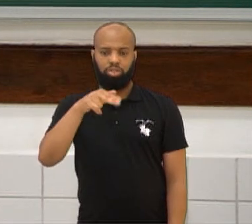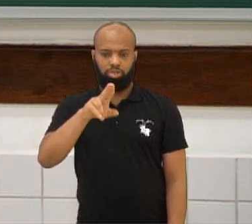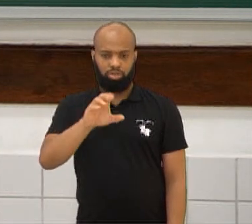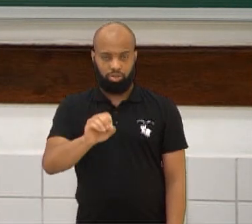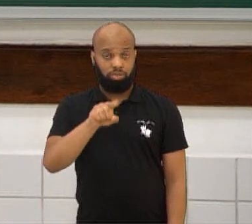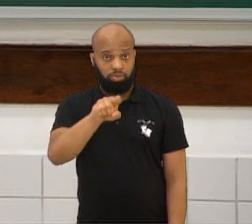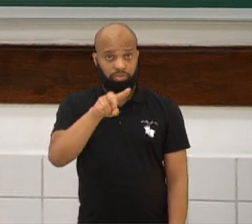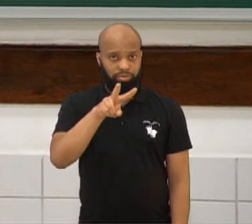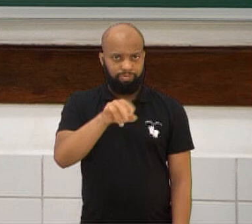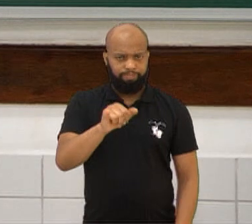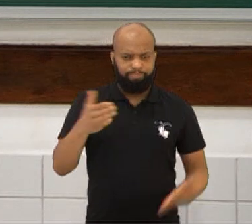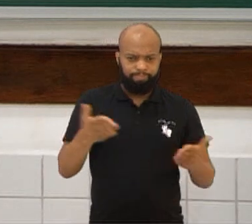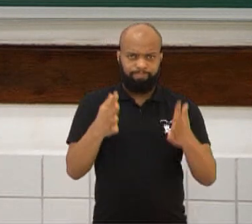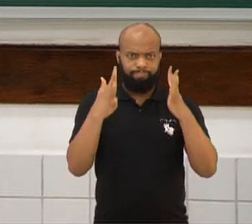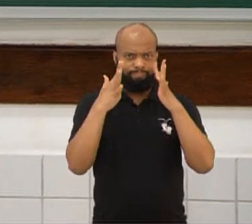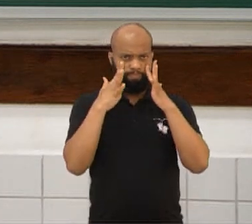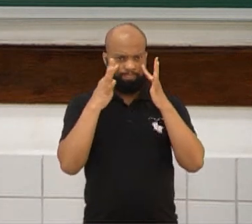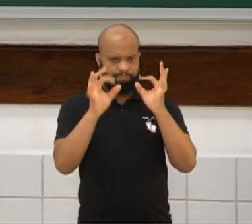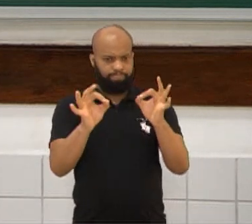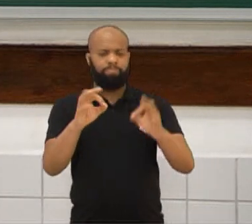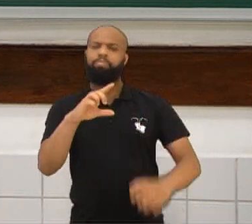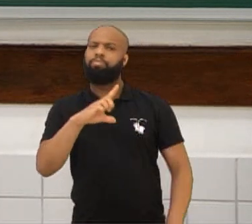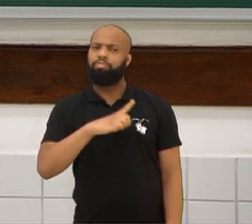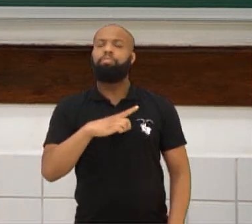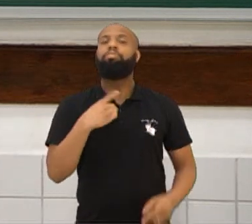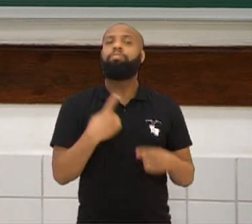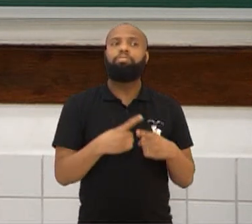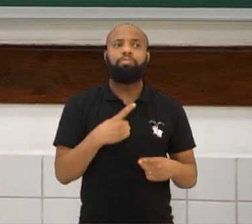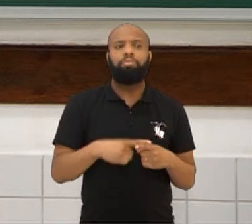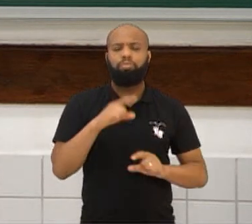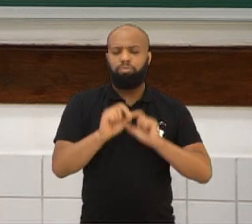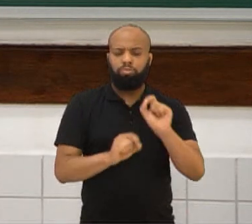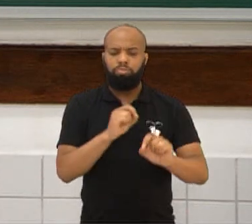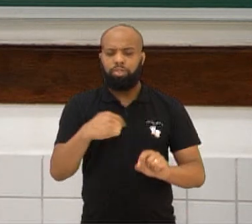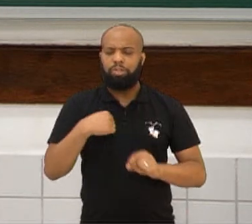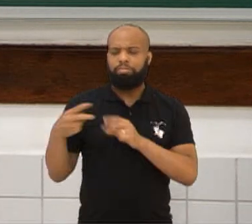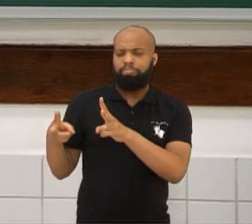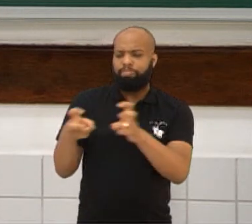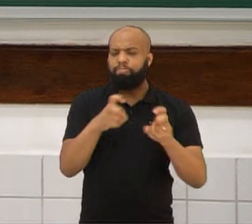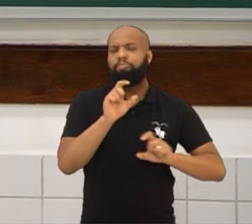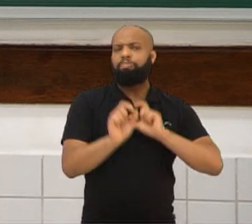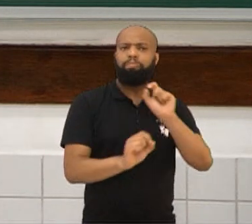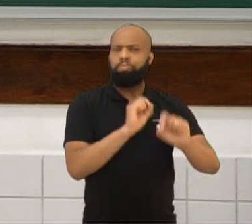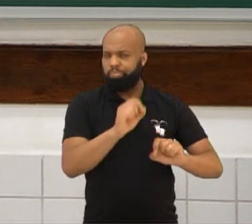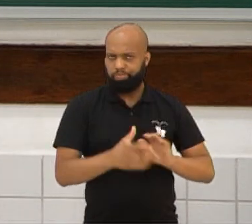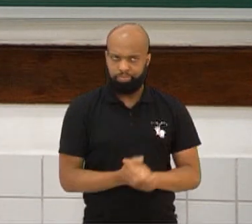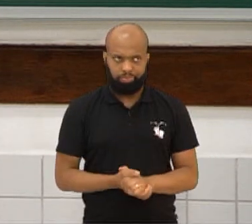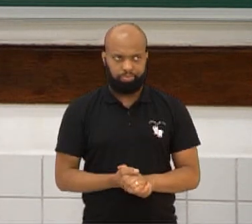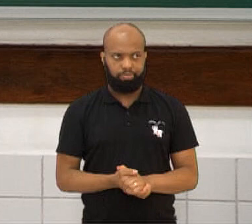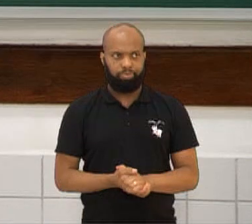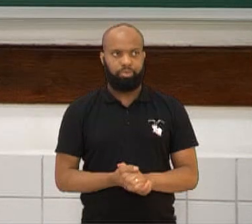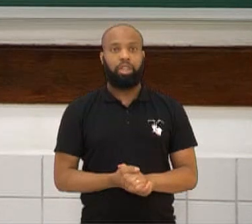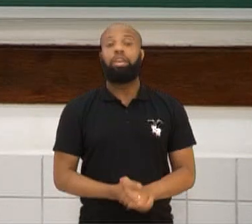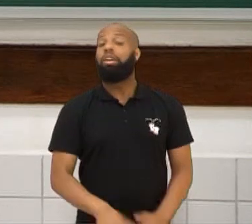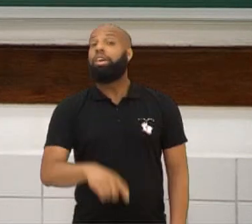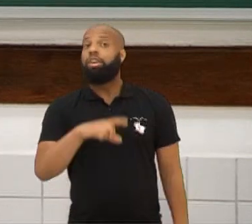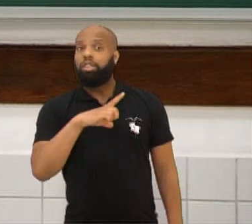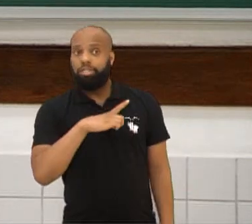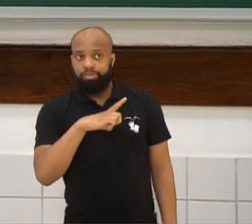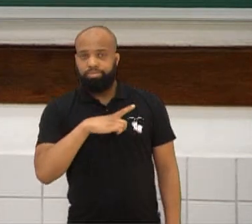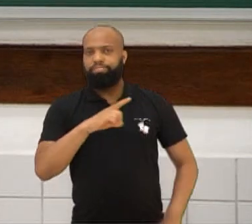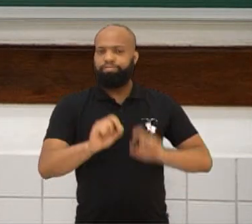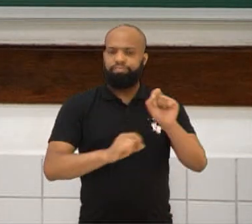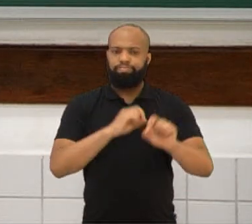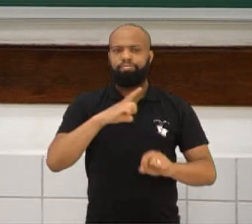preste muitíssima atenção, porque o que eu tenho percebido é o seguinte: existem